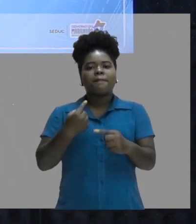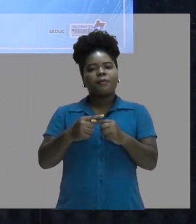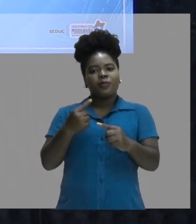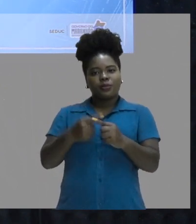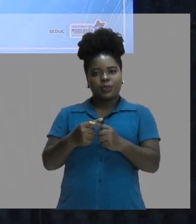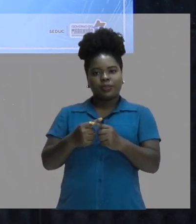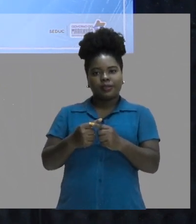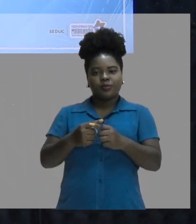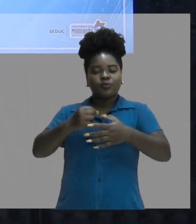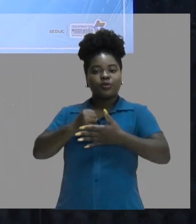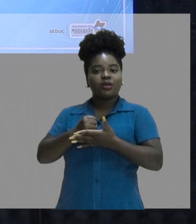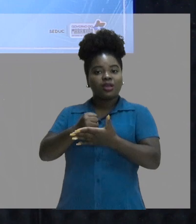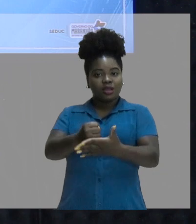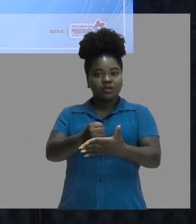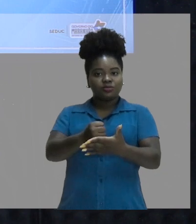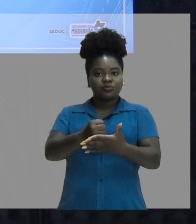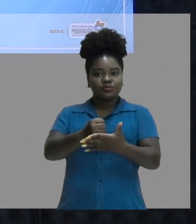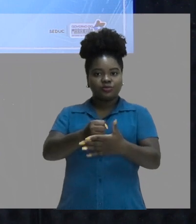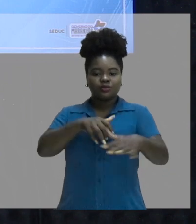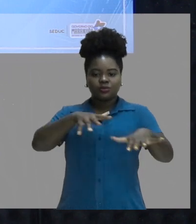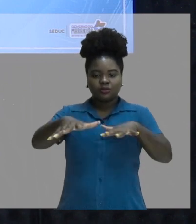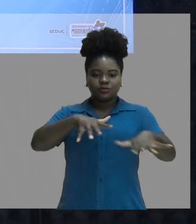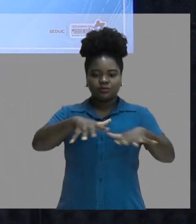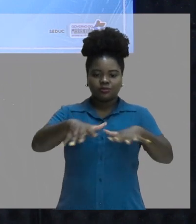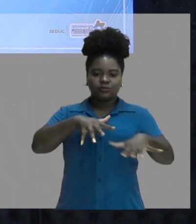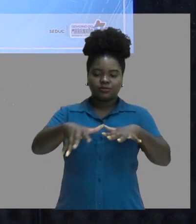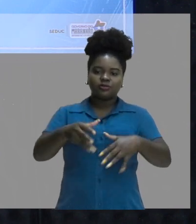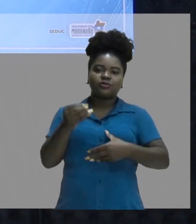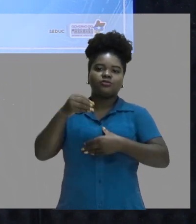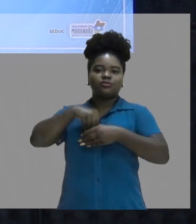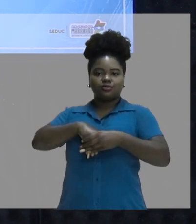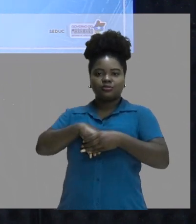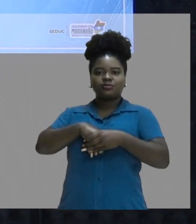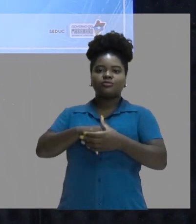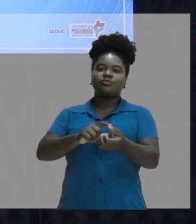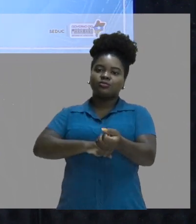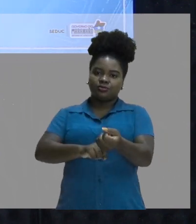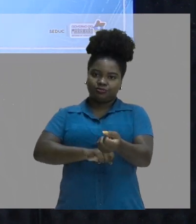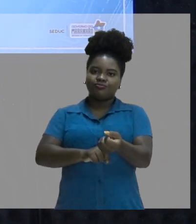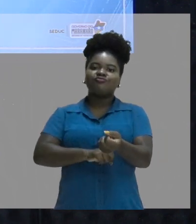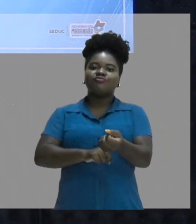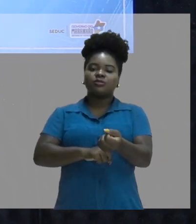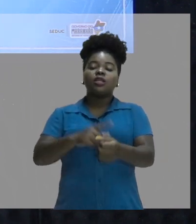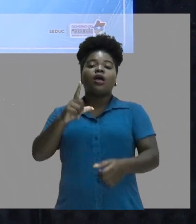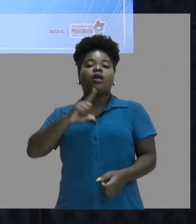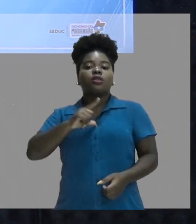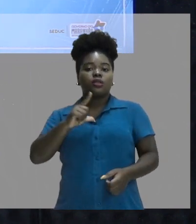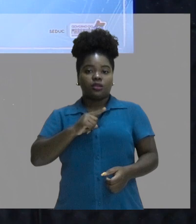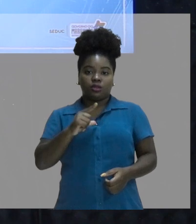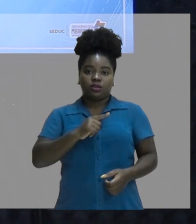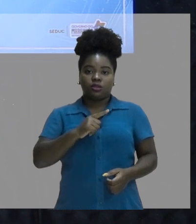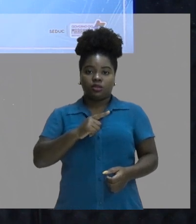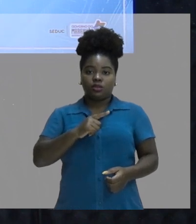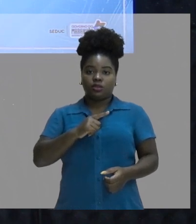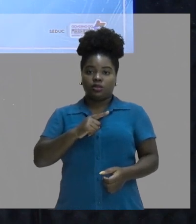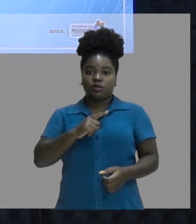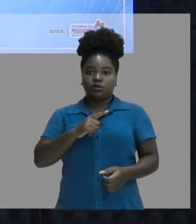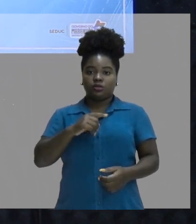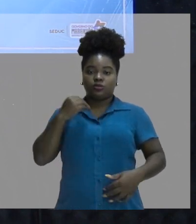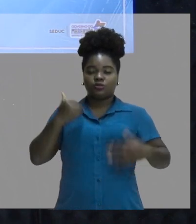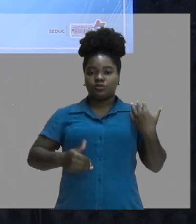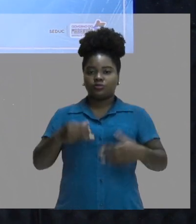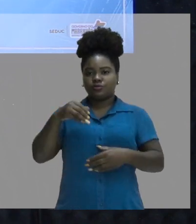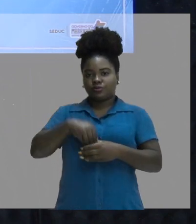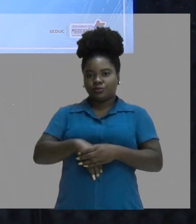pelo auxílio de fluxo sanguíneo. Por exemplo, dentro das nossas artérias, existe esse tecido liso, que ele auxilia, que ele ajuda nesse